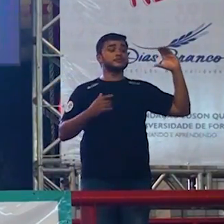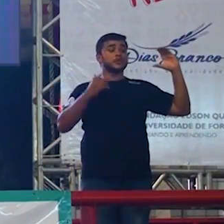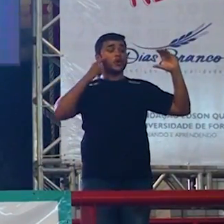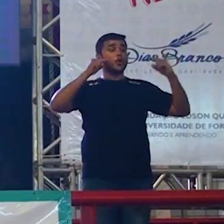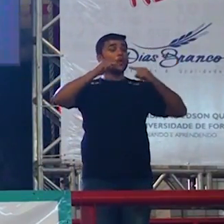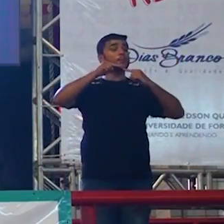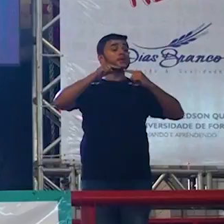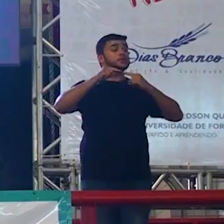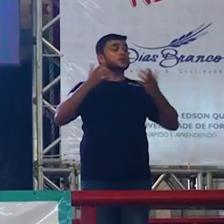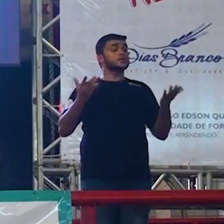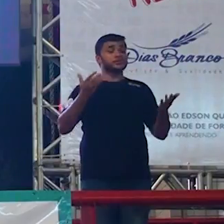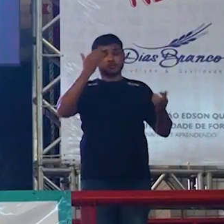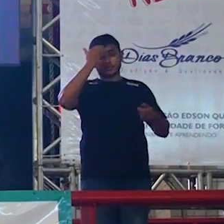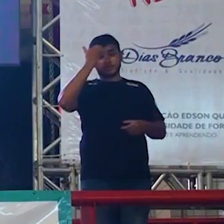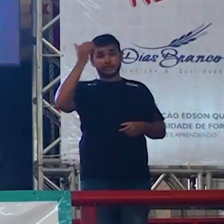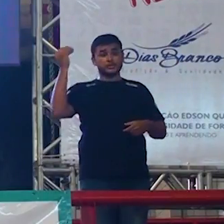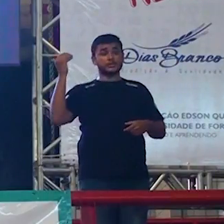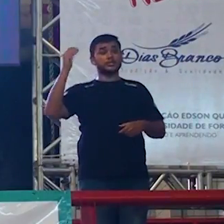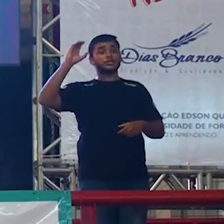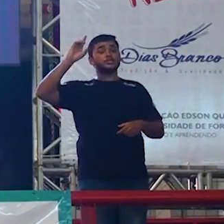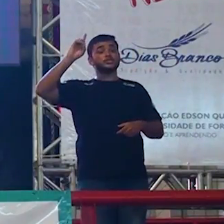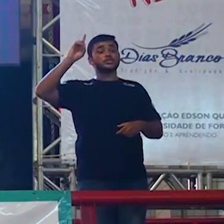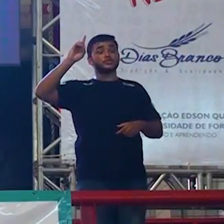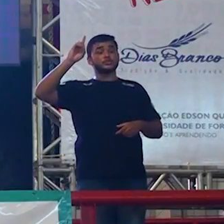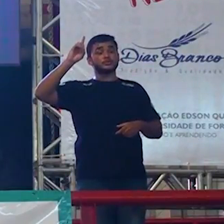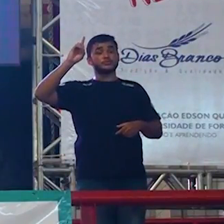aí. Quem é do lado direito aí, levanta a mão, lado